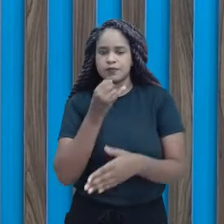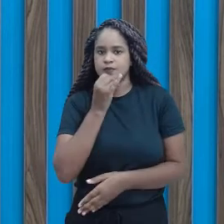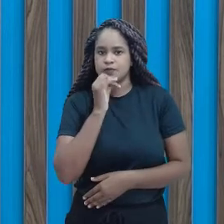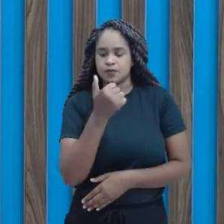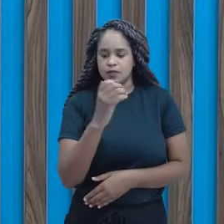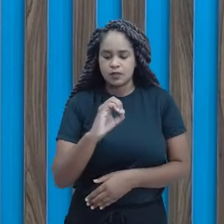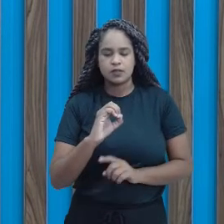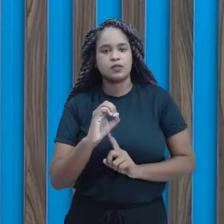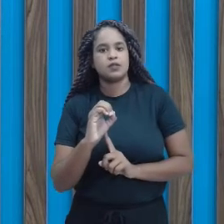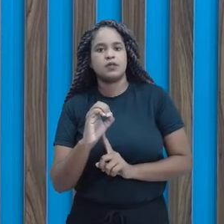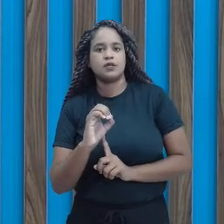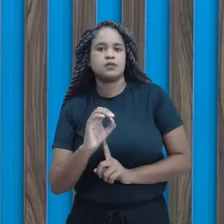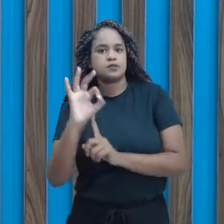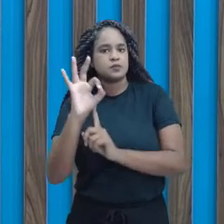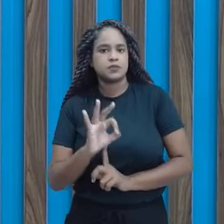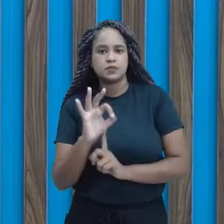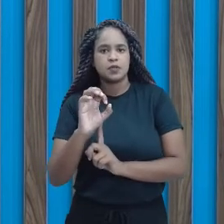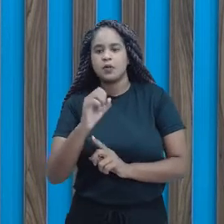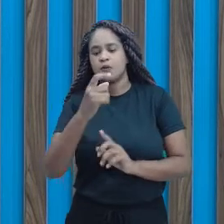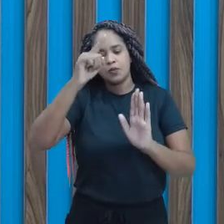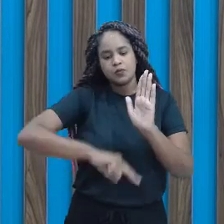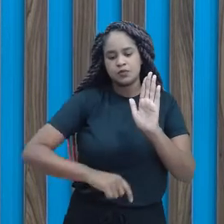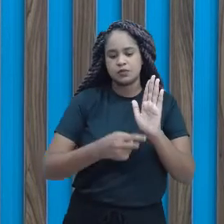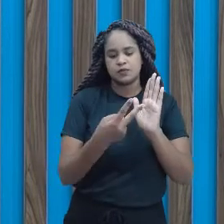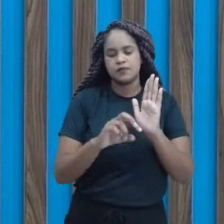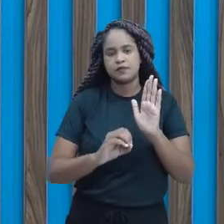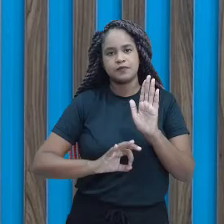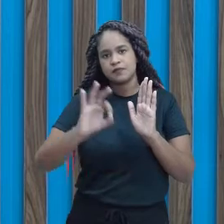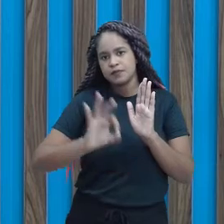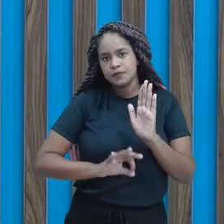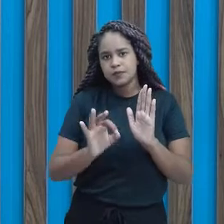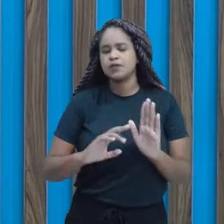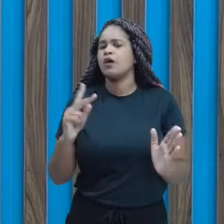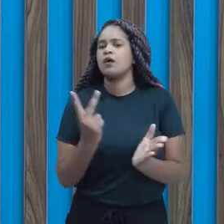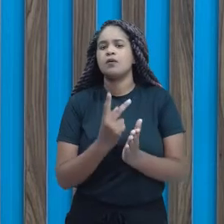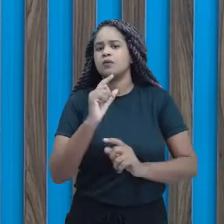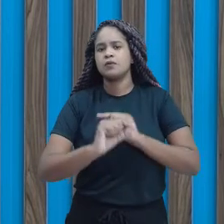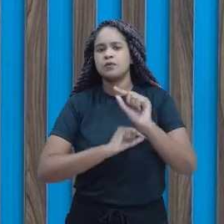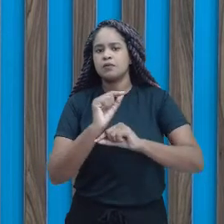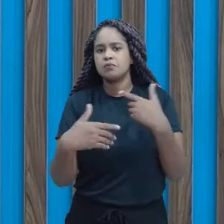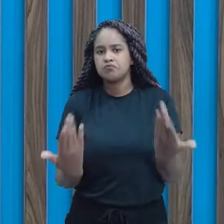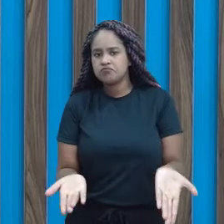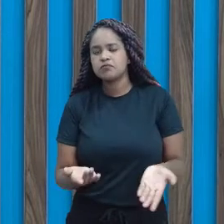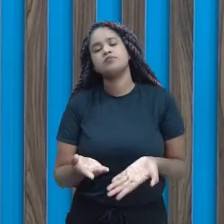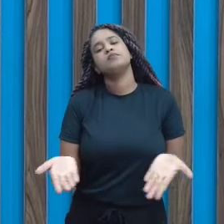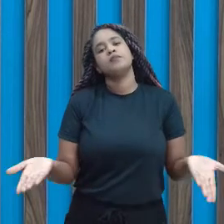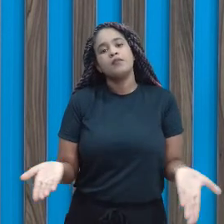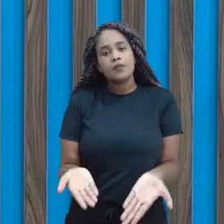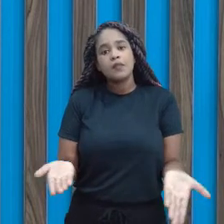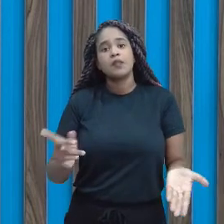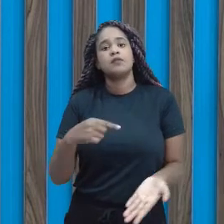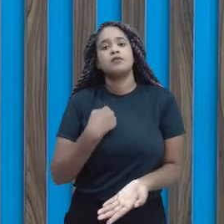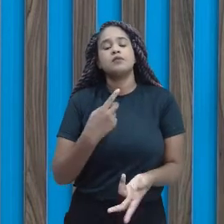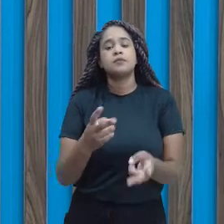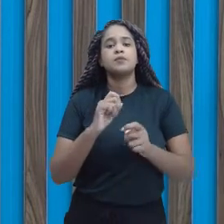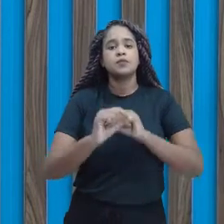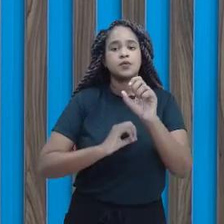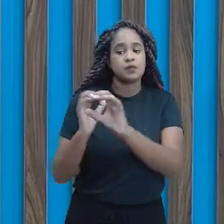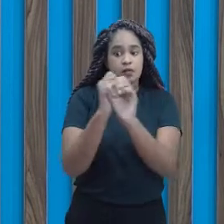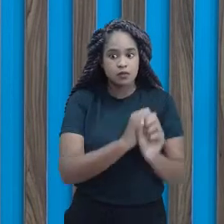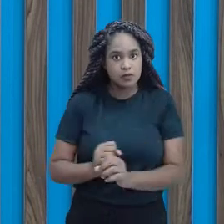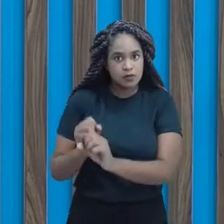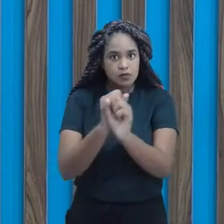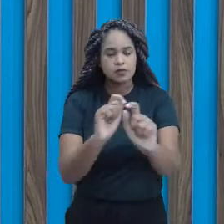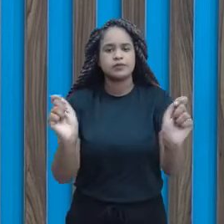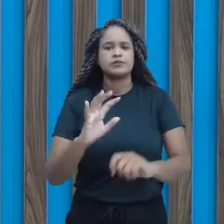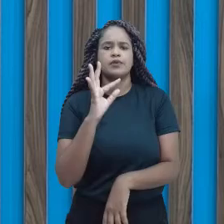de 10%, vai ter um decréscimo de 20%, o que é que vai acontecer? E aí a gente pode notar que esses cálculos a gente pode fazer com